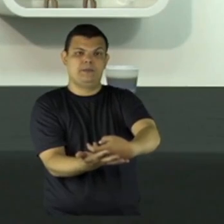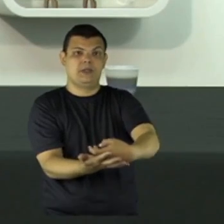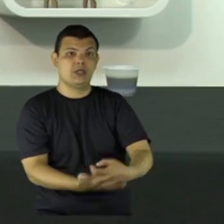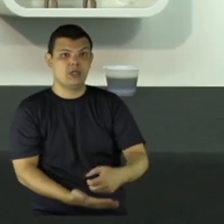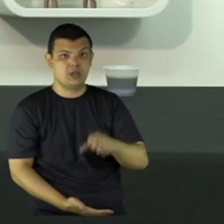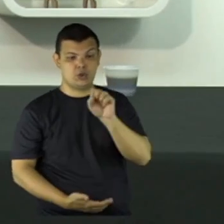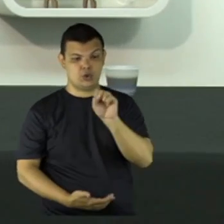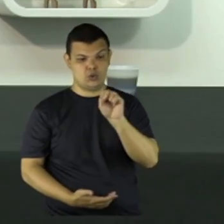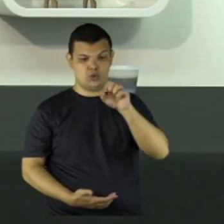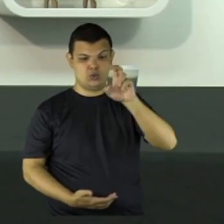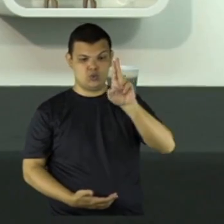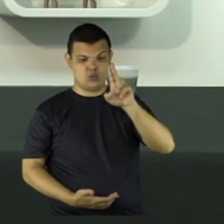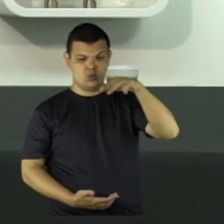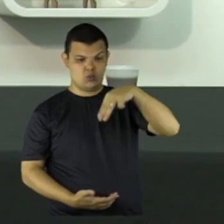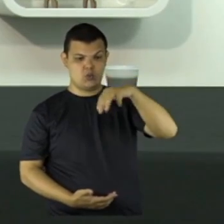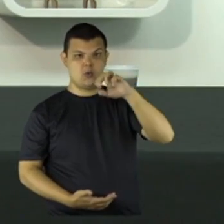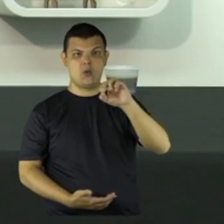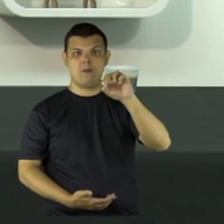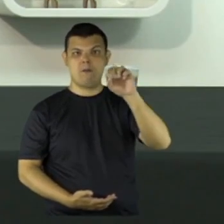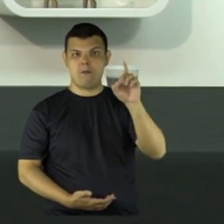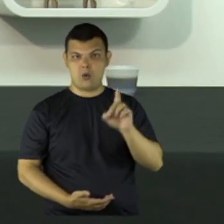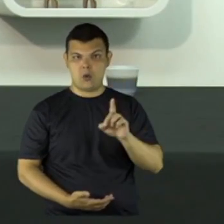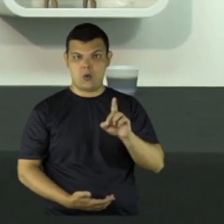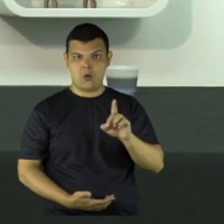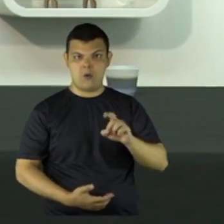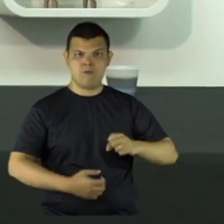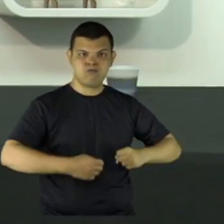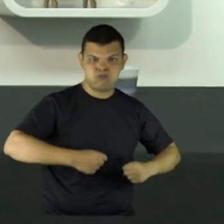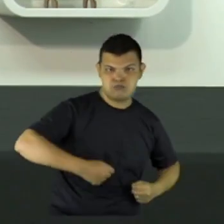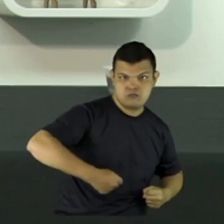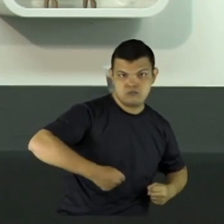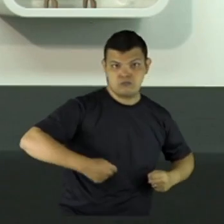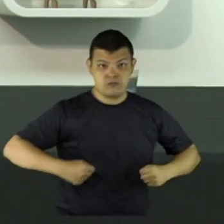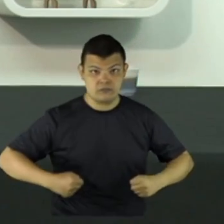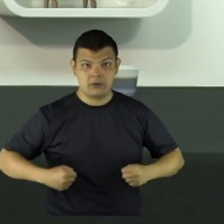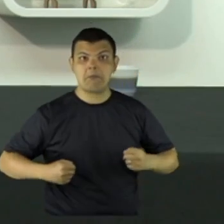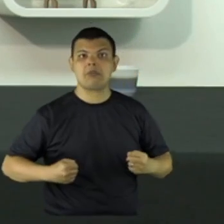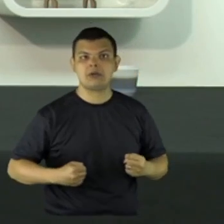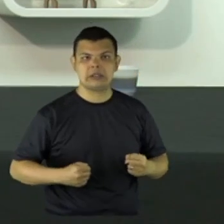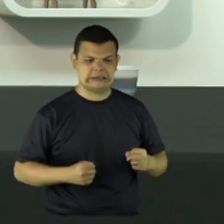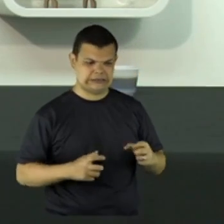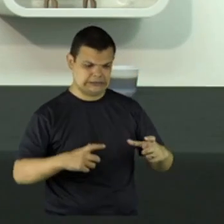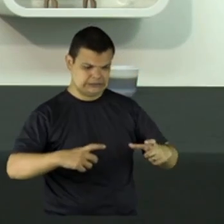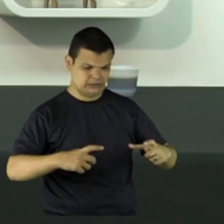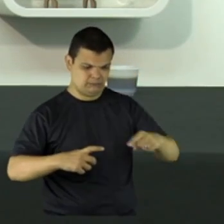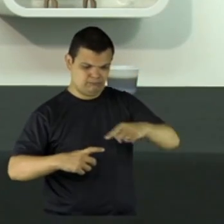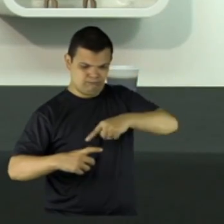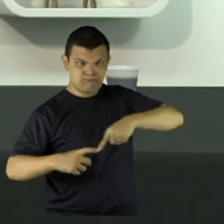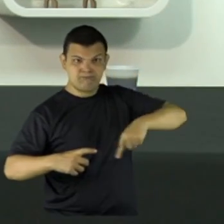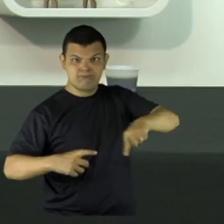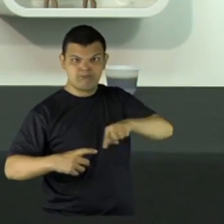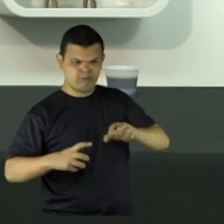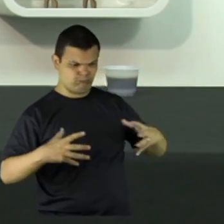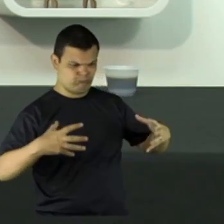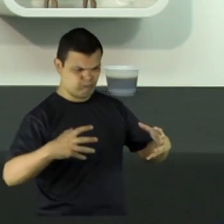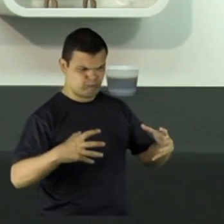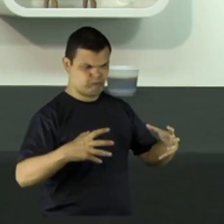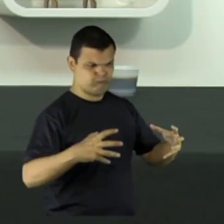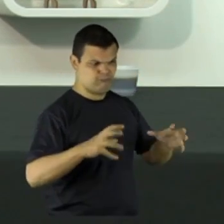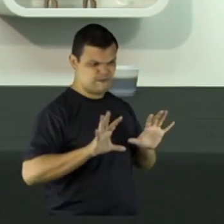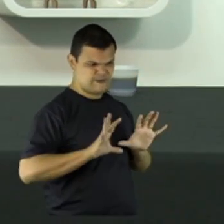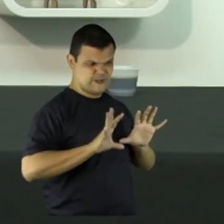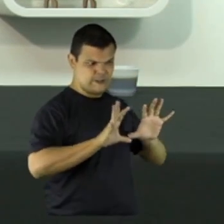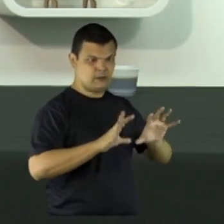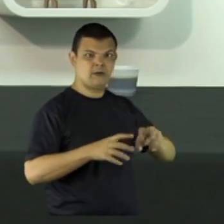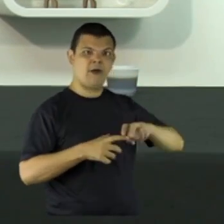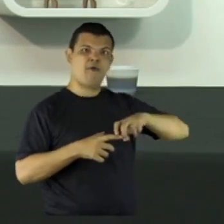sumô, você vai agarrar o oponente para você tirar ele de dentro do círculo, que é a área de luta